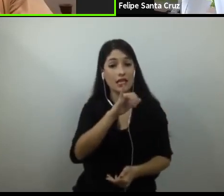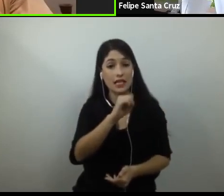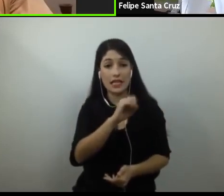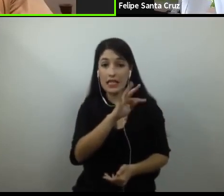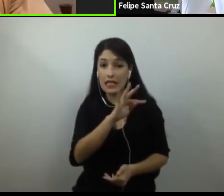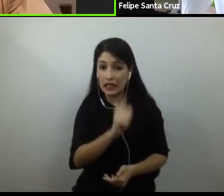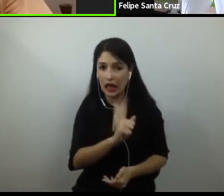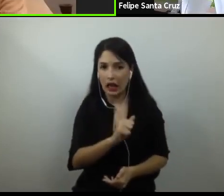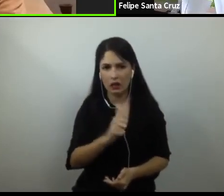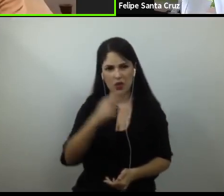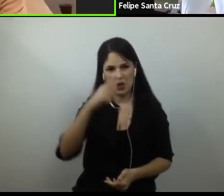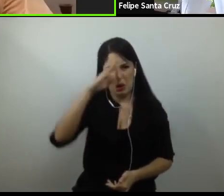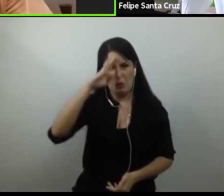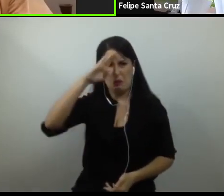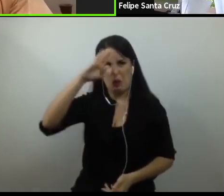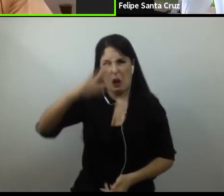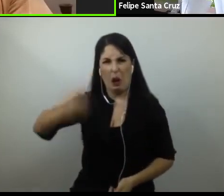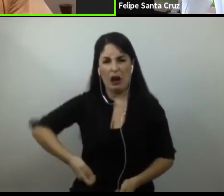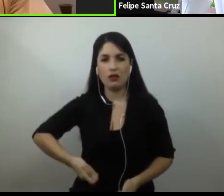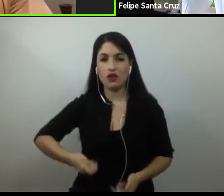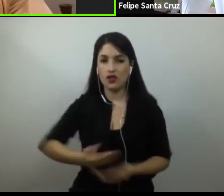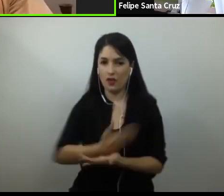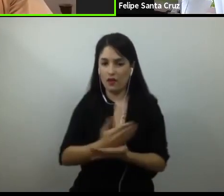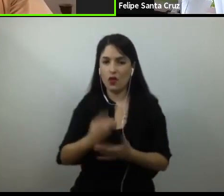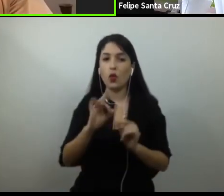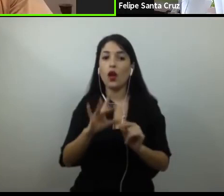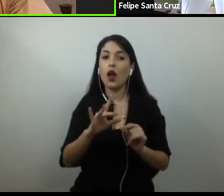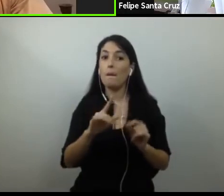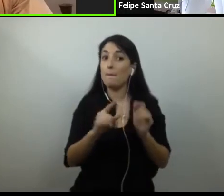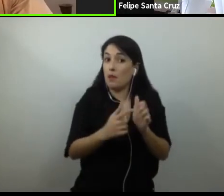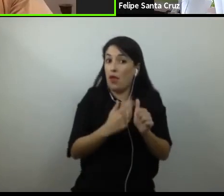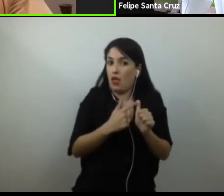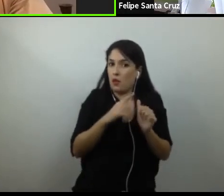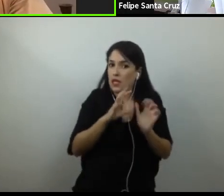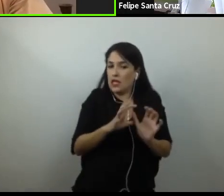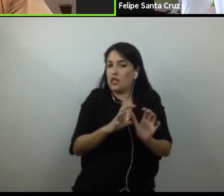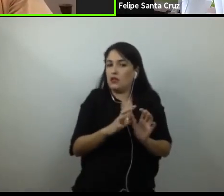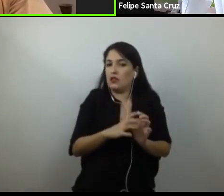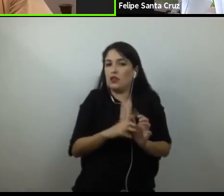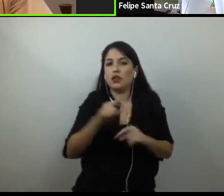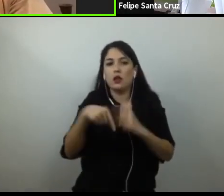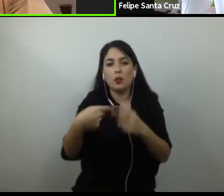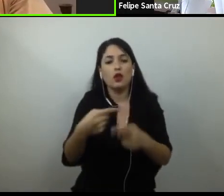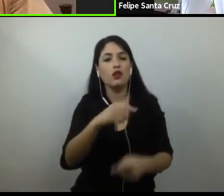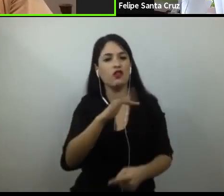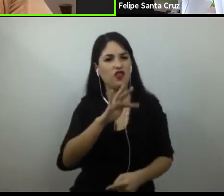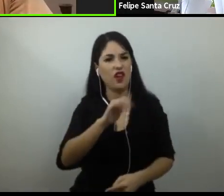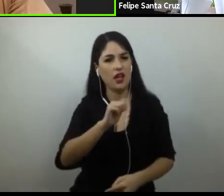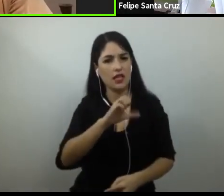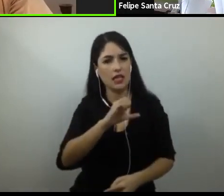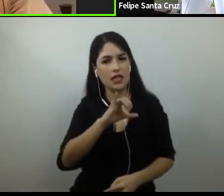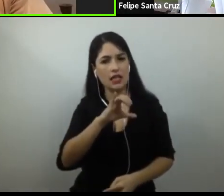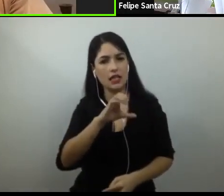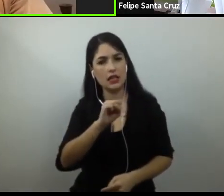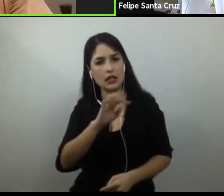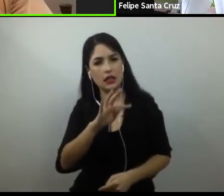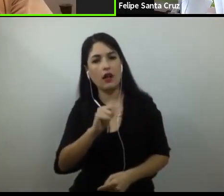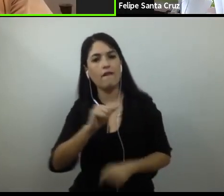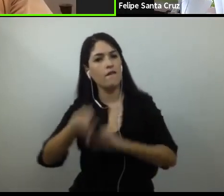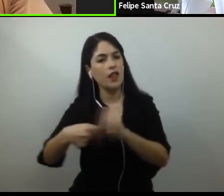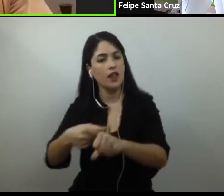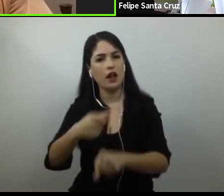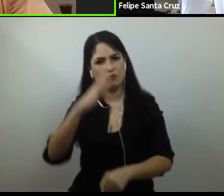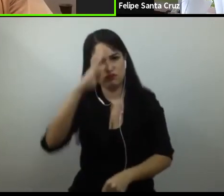momento. Porque num segundo momento eles se igualam. O fascista se torna um ditador. Mas o começo